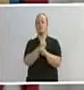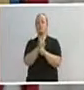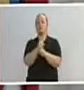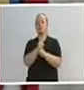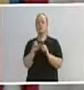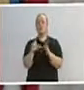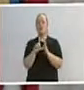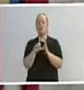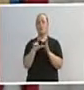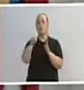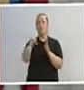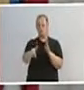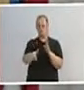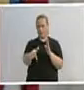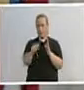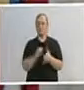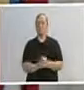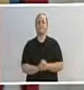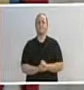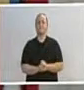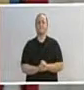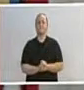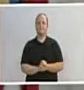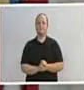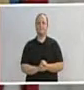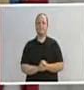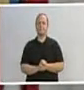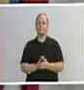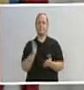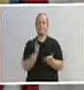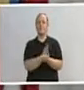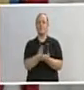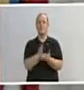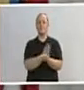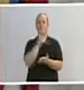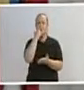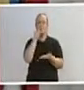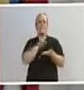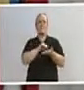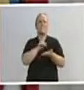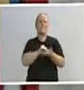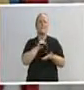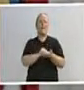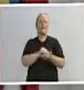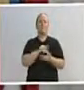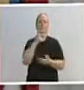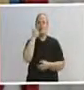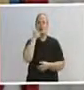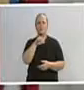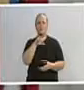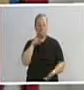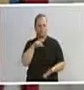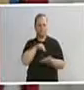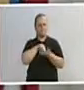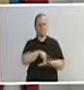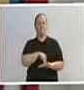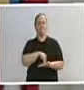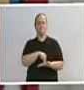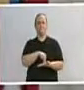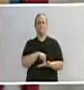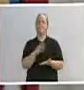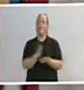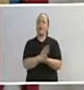E hoje estes e estas que nasceram e não adquiriram a condição de pedra para a humanidade, têm a capacidade de fazer o processo